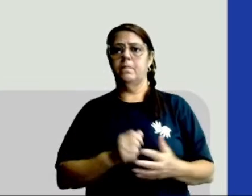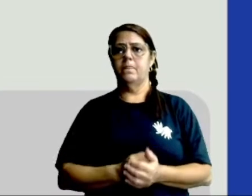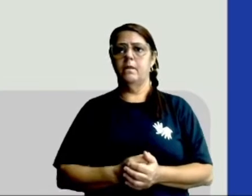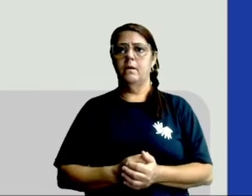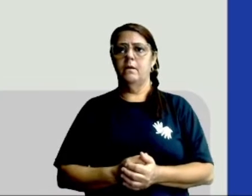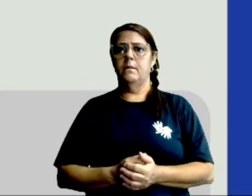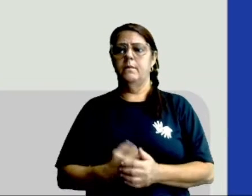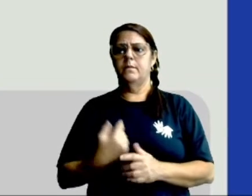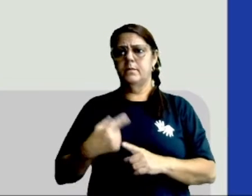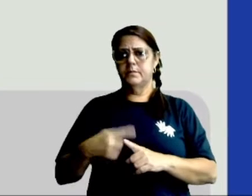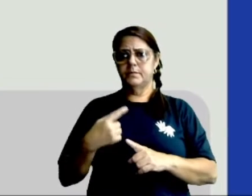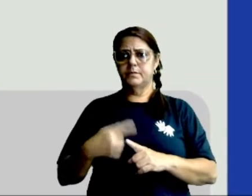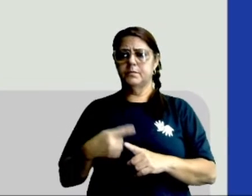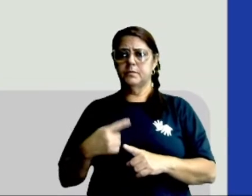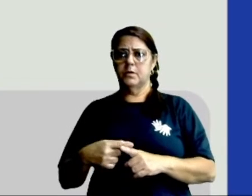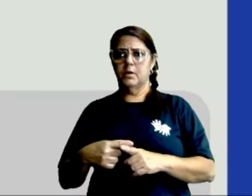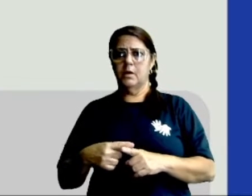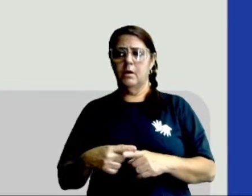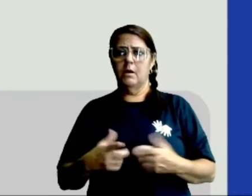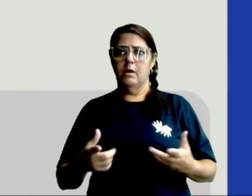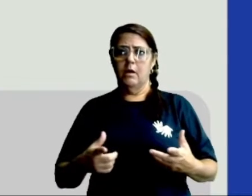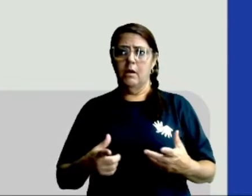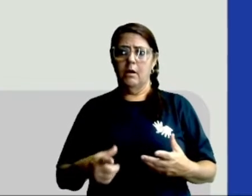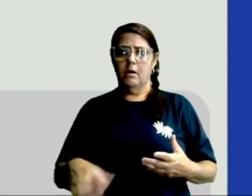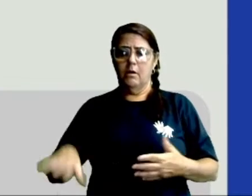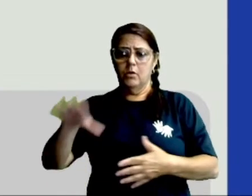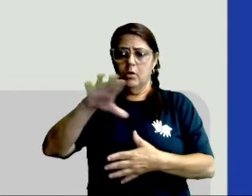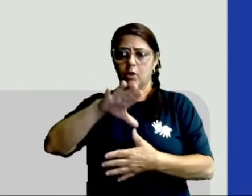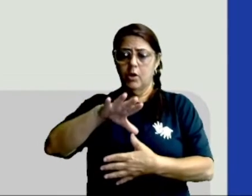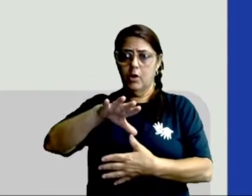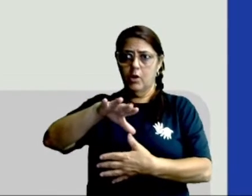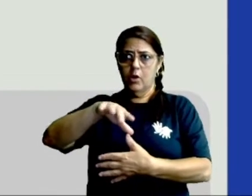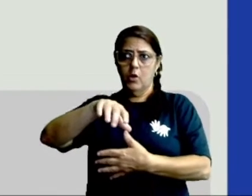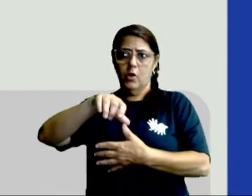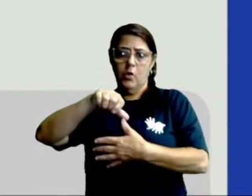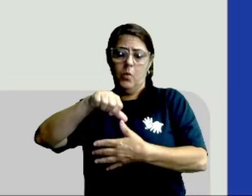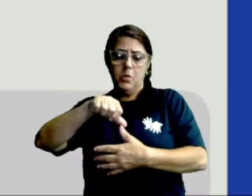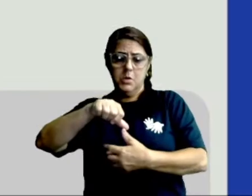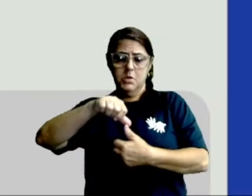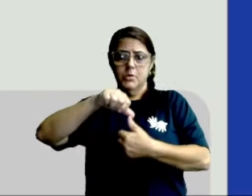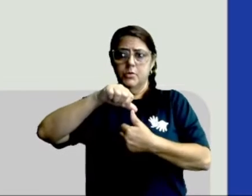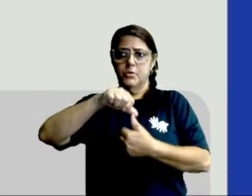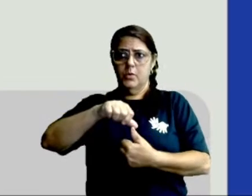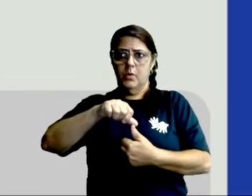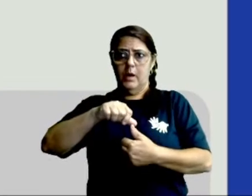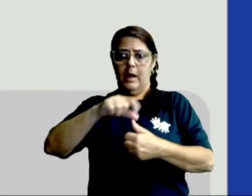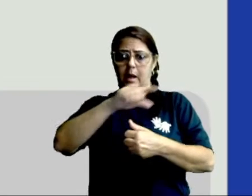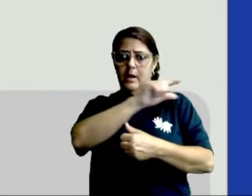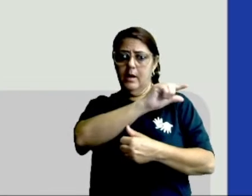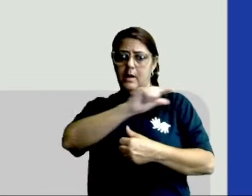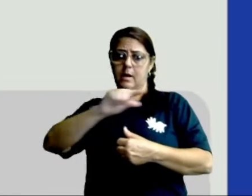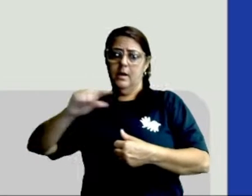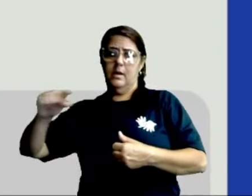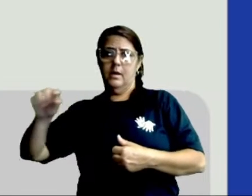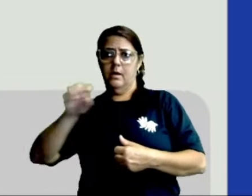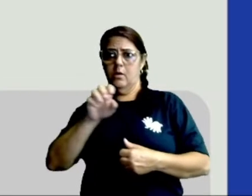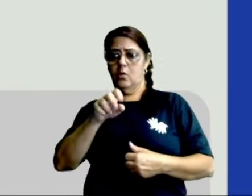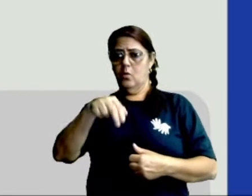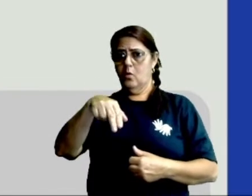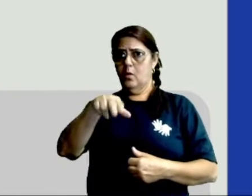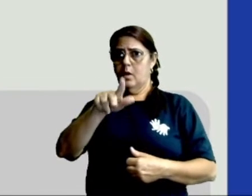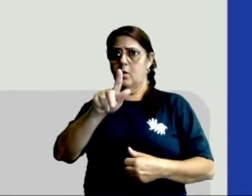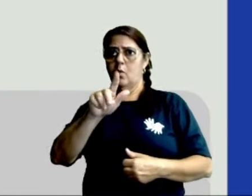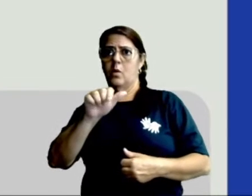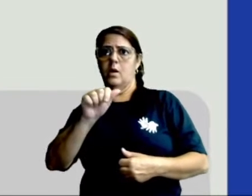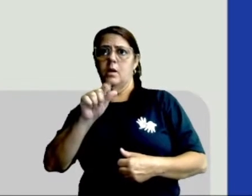por que essa nomenclatura de Norte e Sul? Ela leva em consideração a linha do Equador, que corta ali, ó, ali o norte